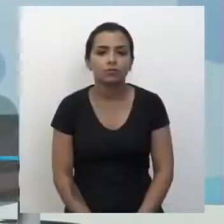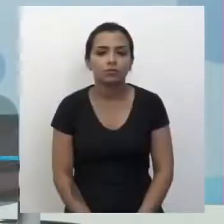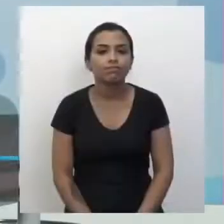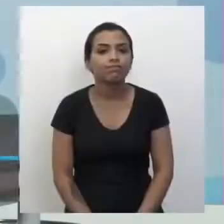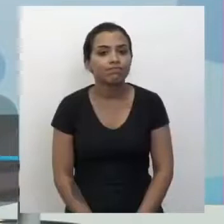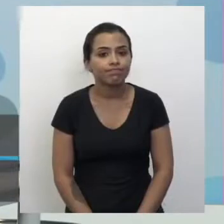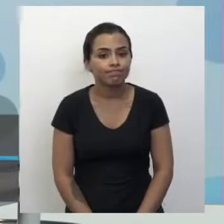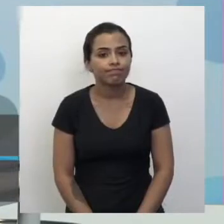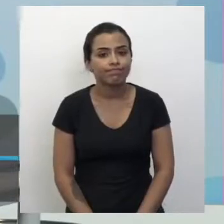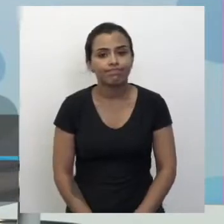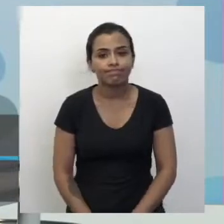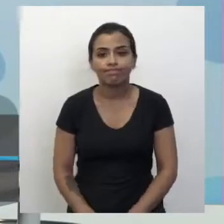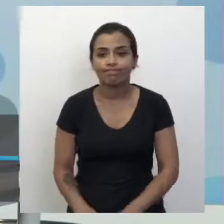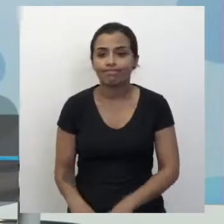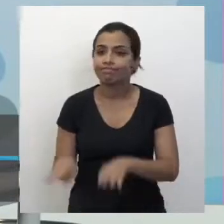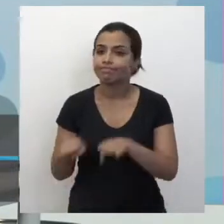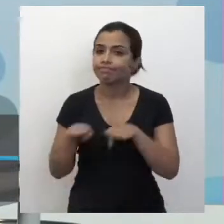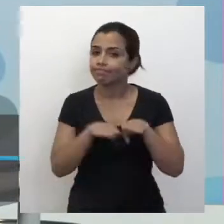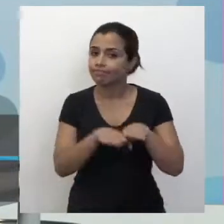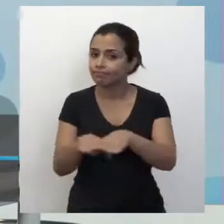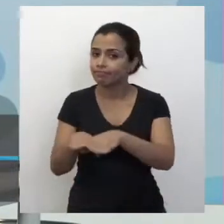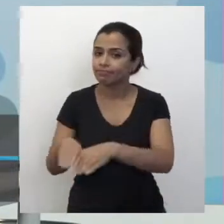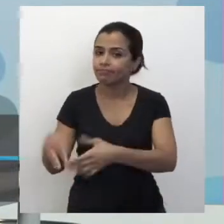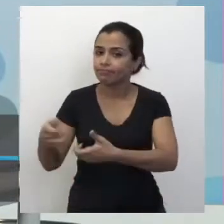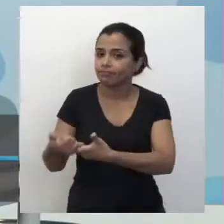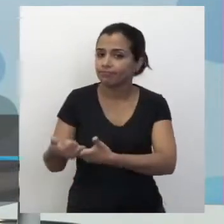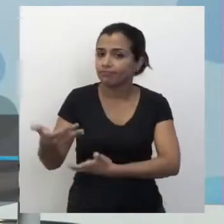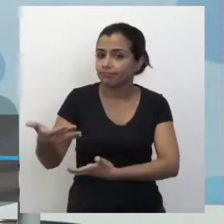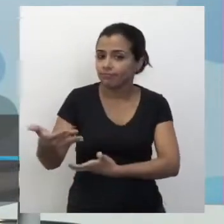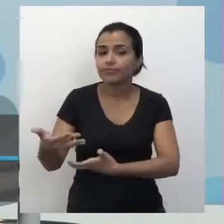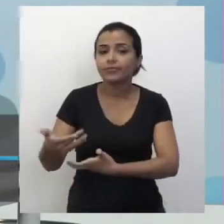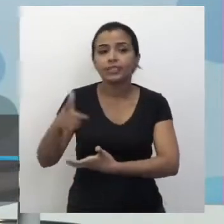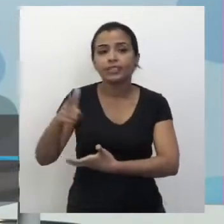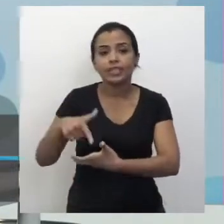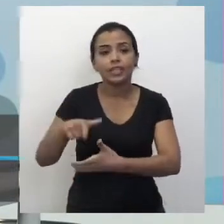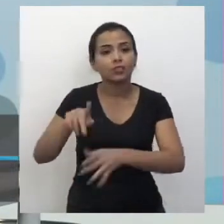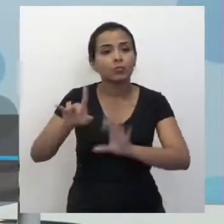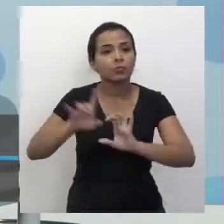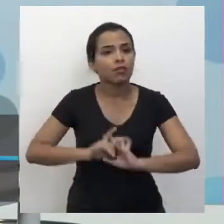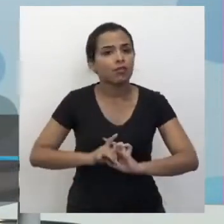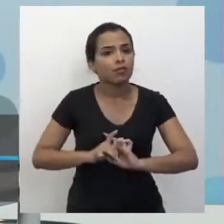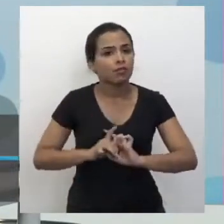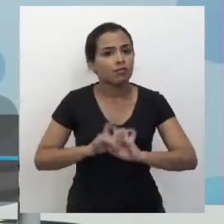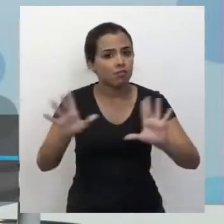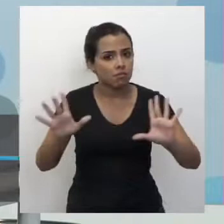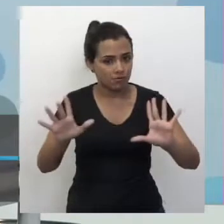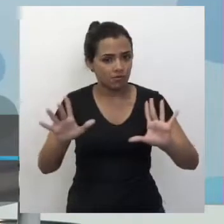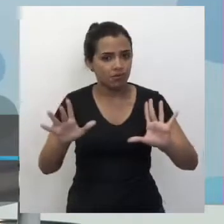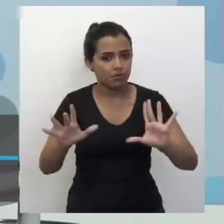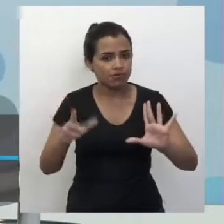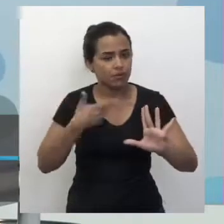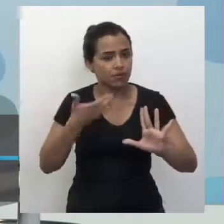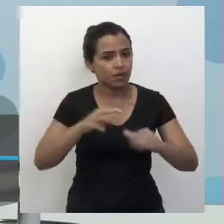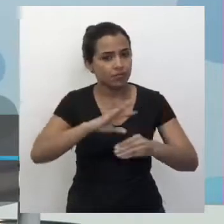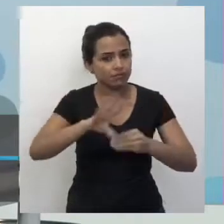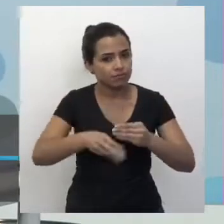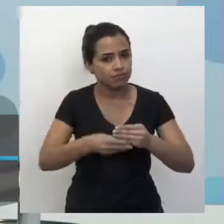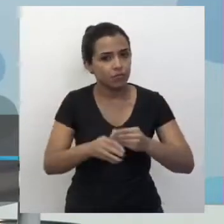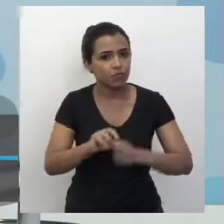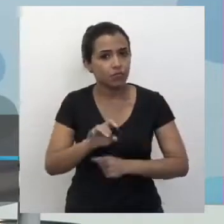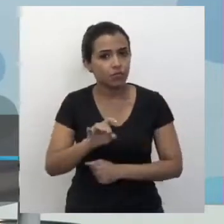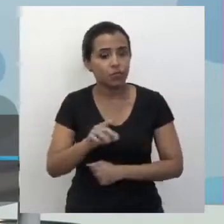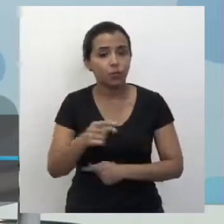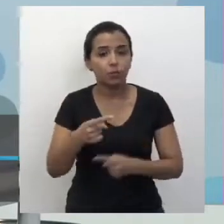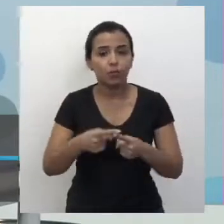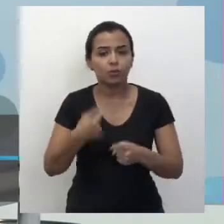Fê, também aqui de maneira unânime, né, as colocações todas foram no sentido aí do libertarismo, né? Eu só queria fazer um apontamento, né? Eu vi